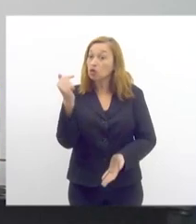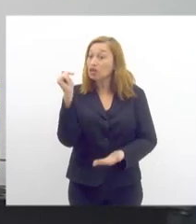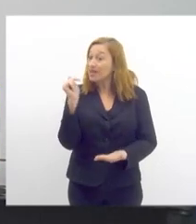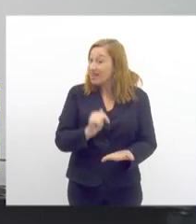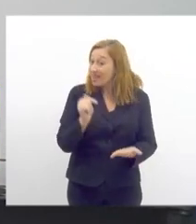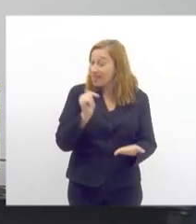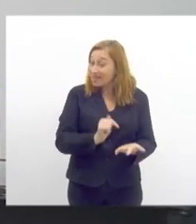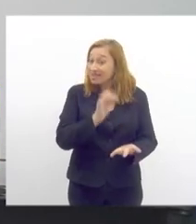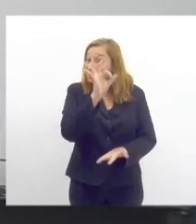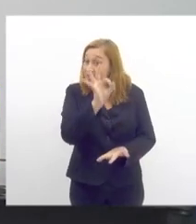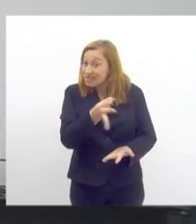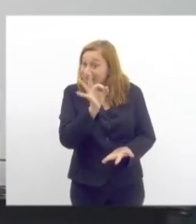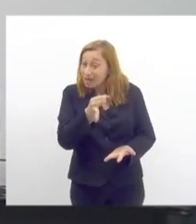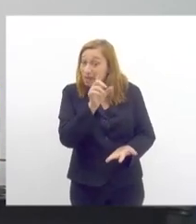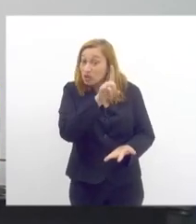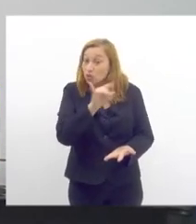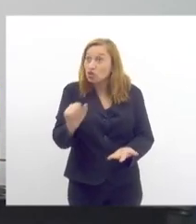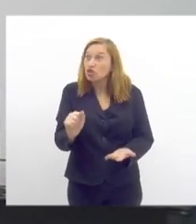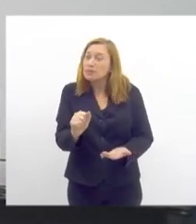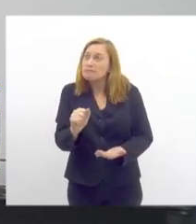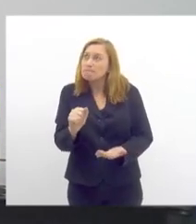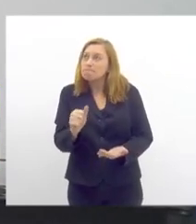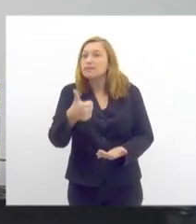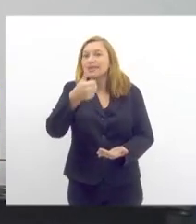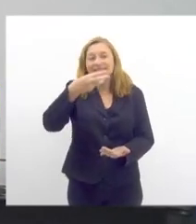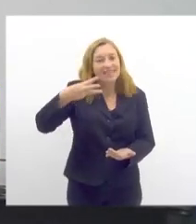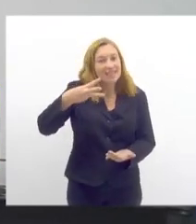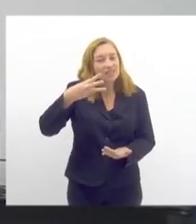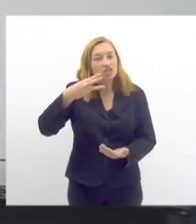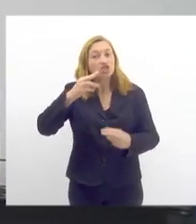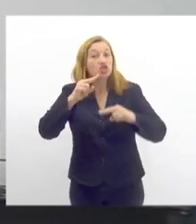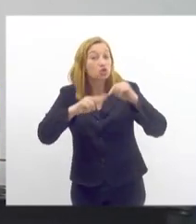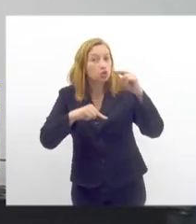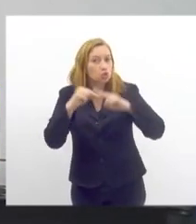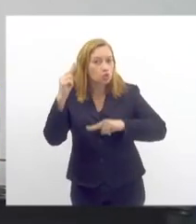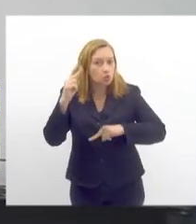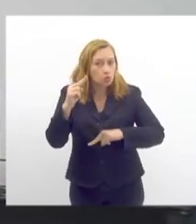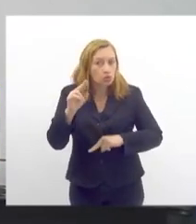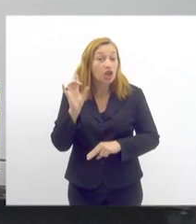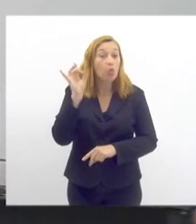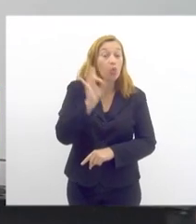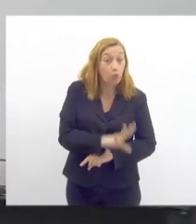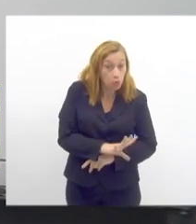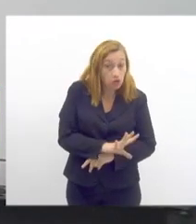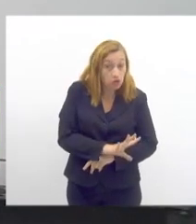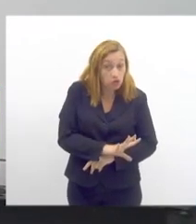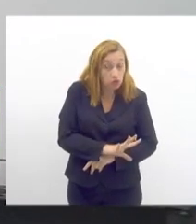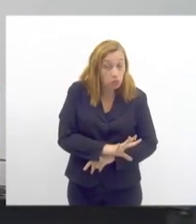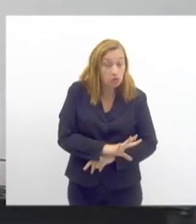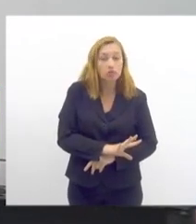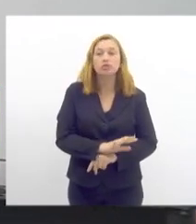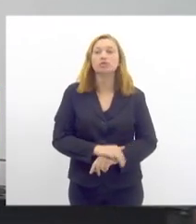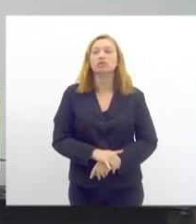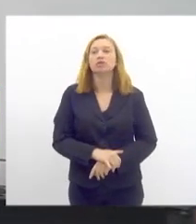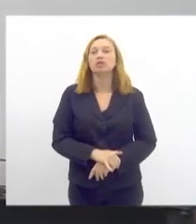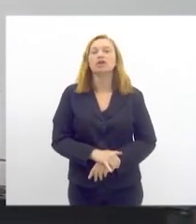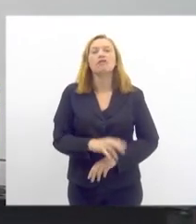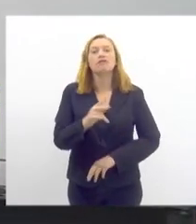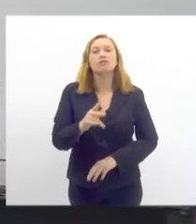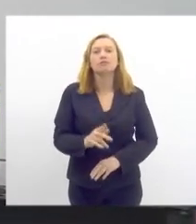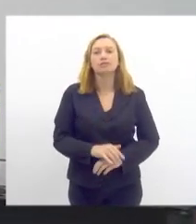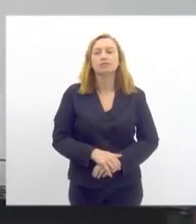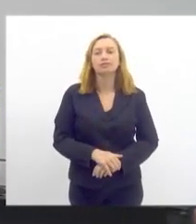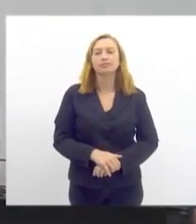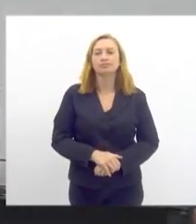mais especificamente do dia 13 de junho, que é o último, que é o que está vigente, ele diz o